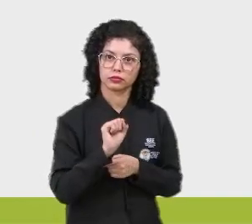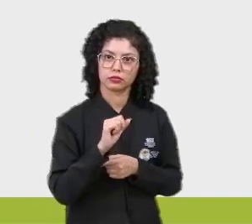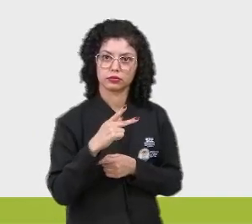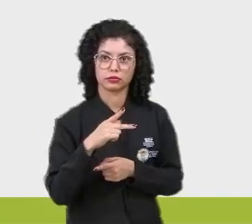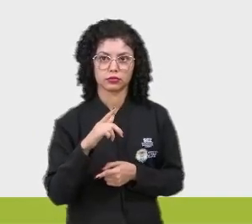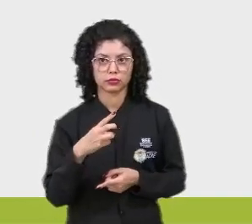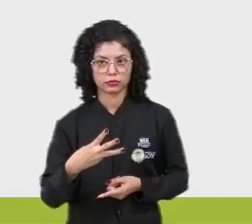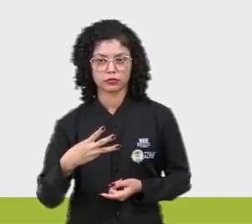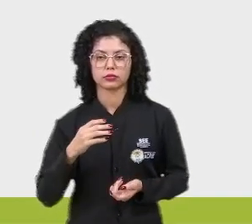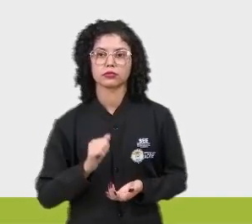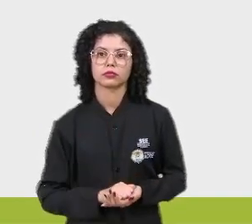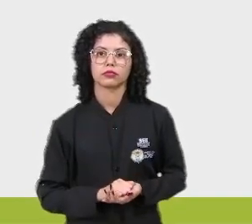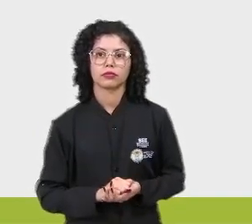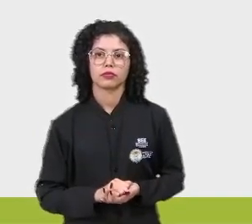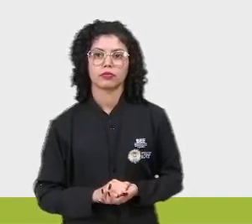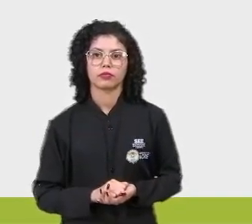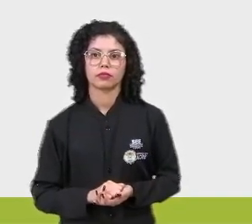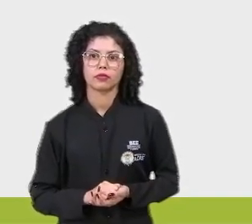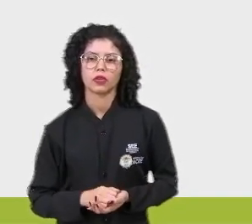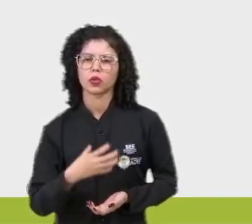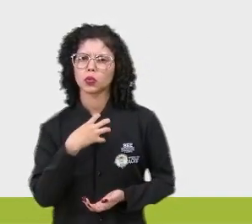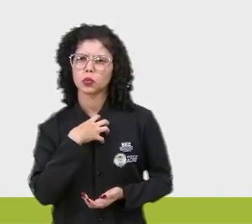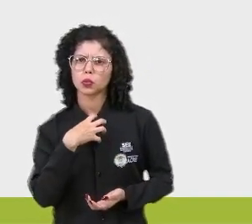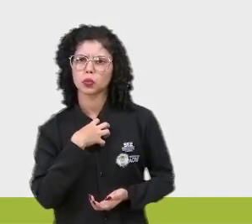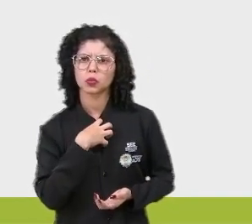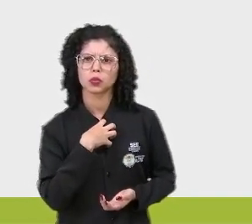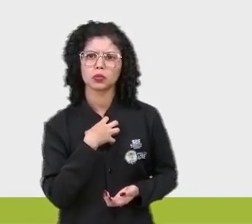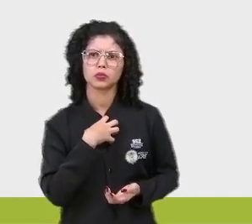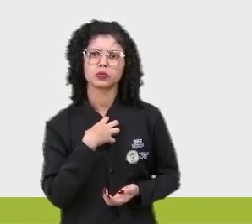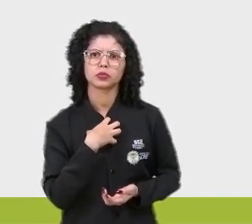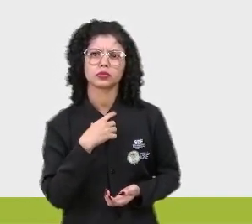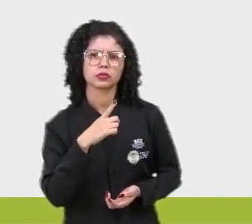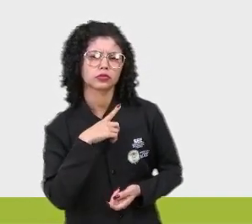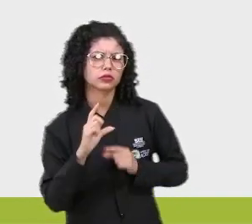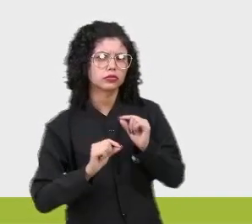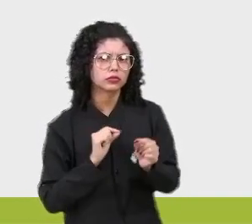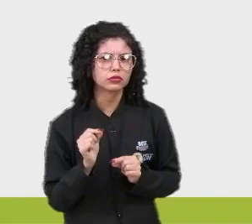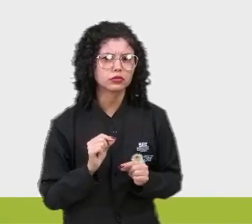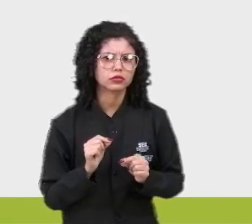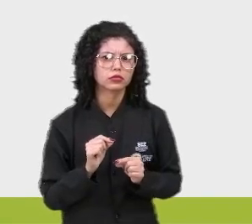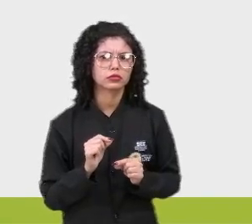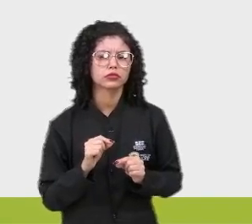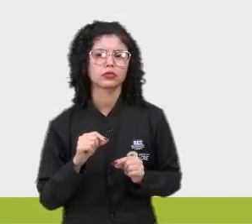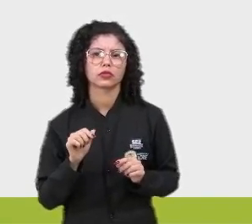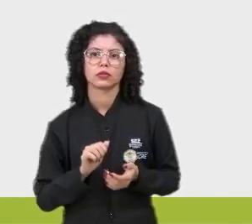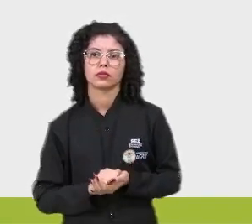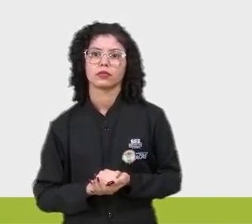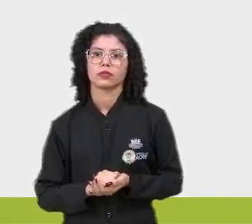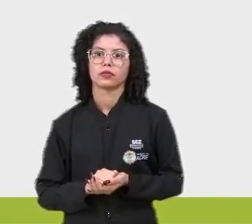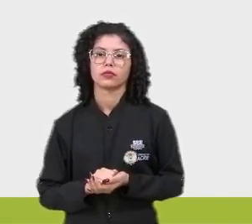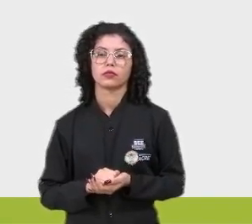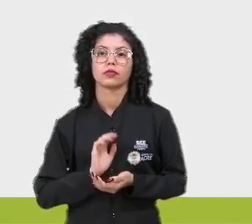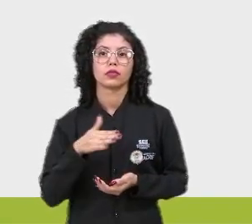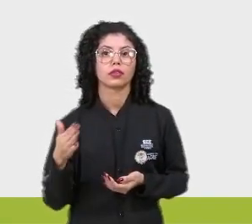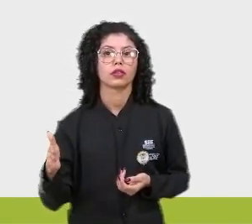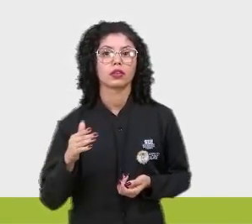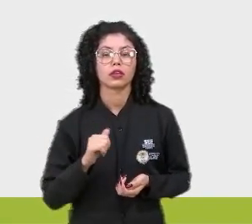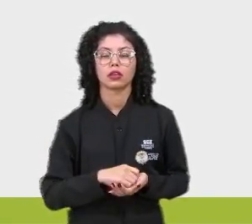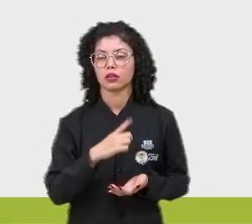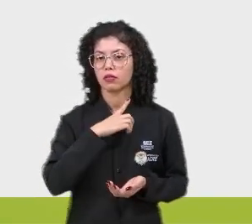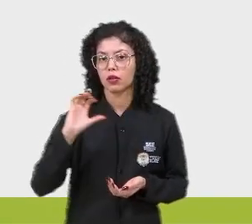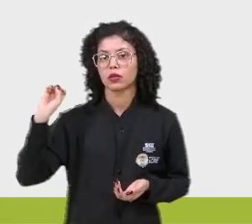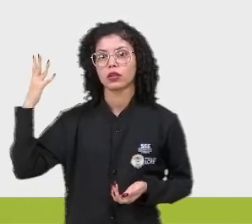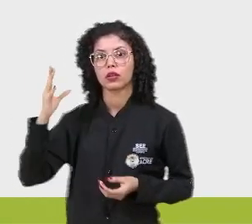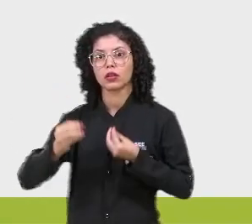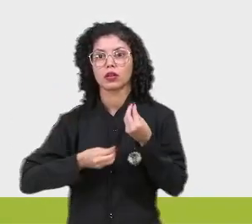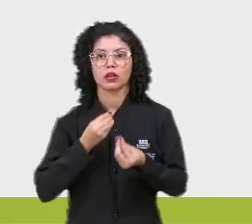sp3. Em que momento que o composto ele vai fazer a hibridização sp3? Ela vai